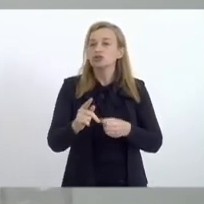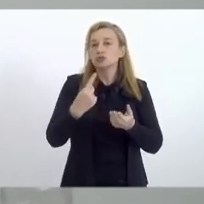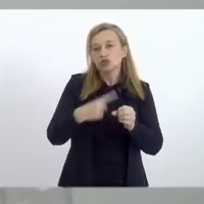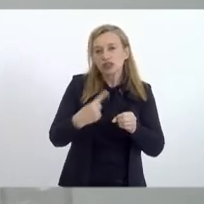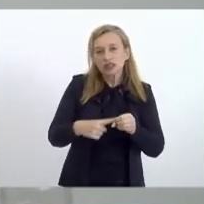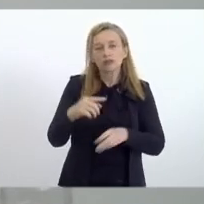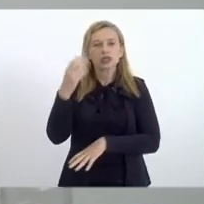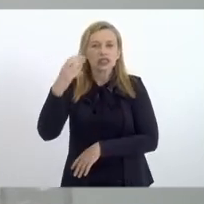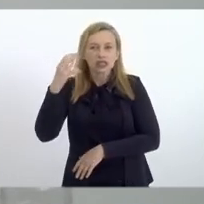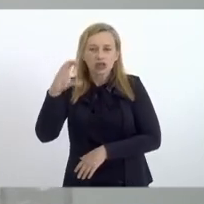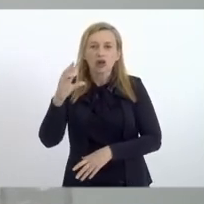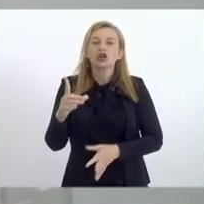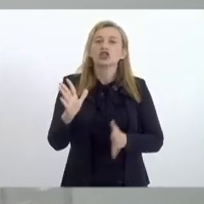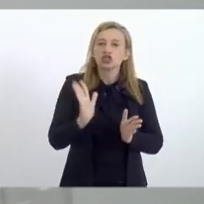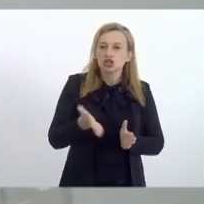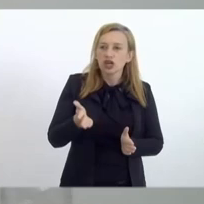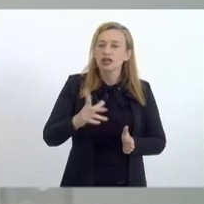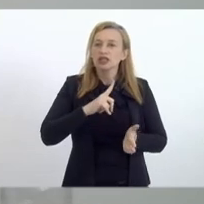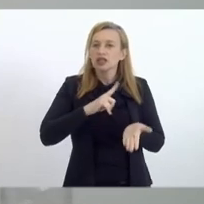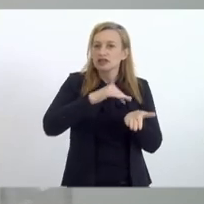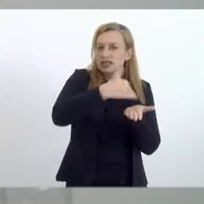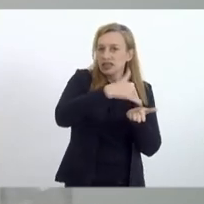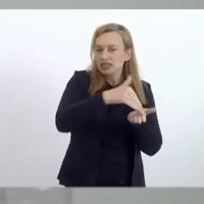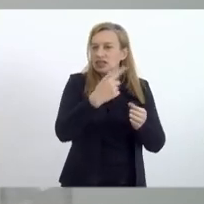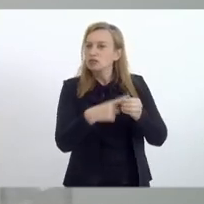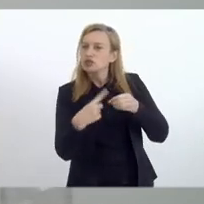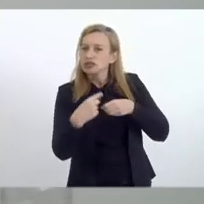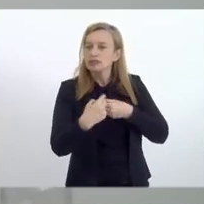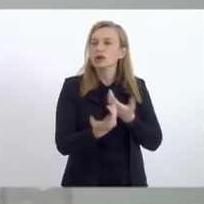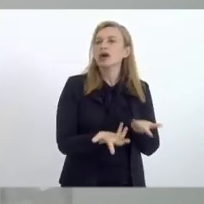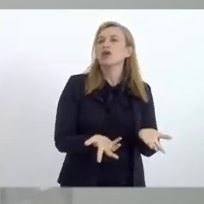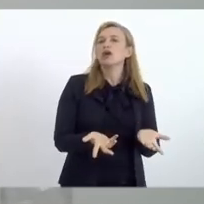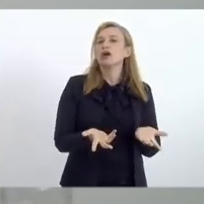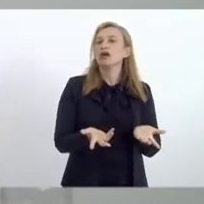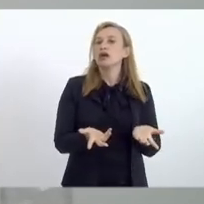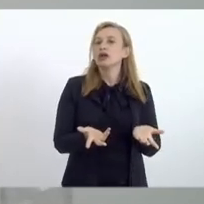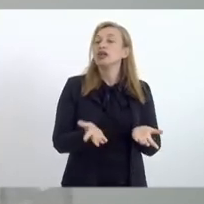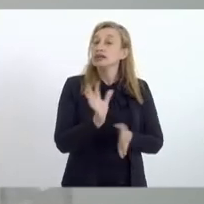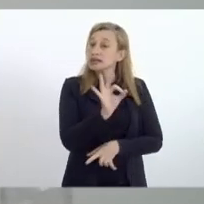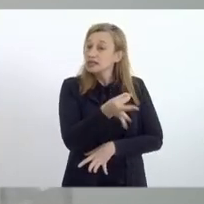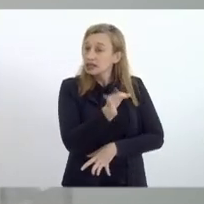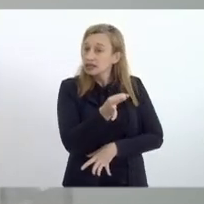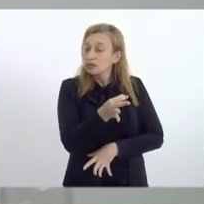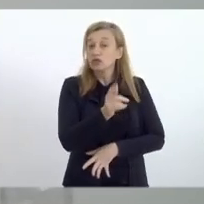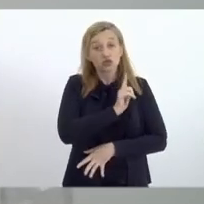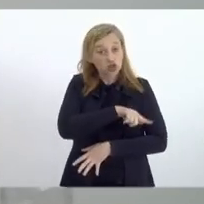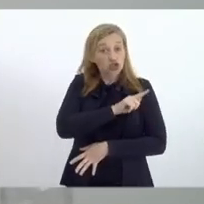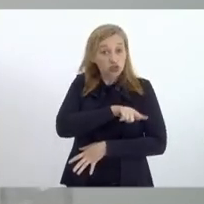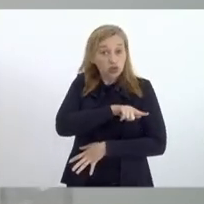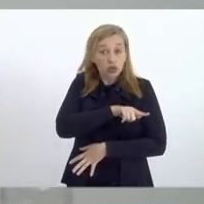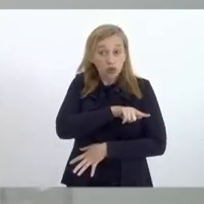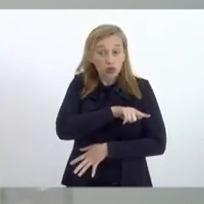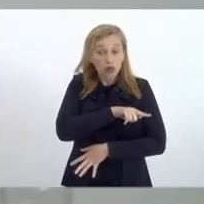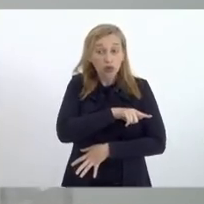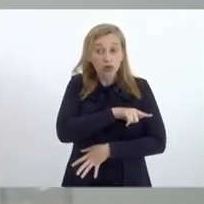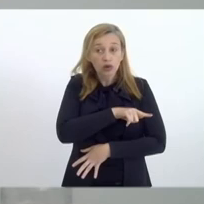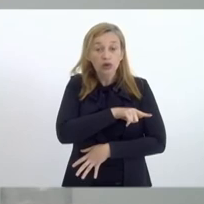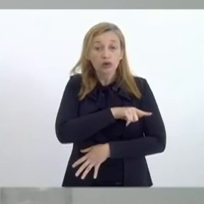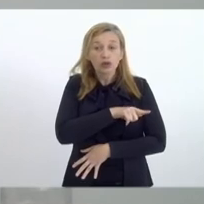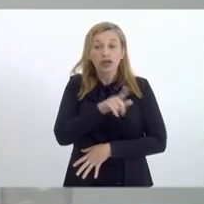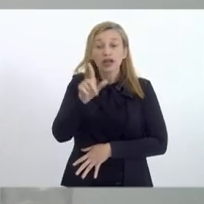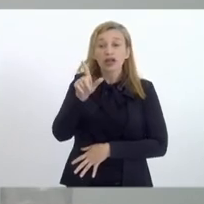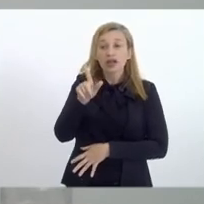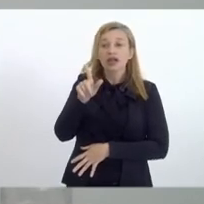do município de Niterói, tive algumas passagens em secretarias municipais como secretário municipal, e obviamente que o gestor ele tem que contar com cargo em